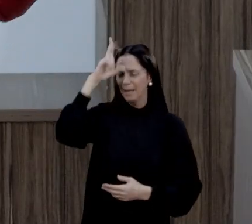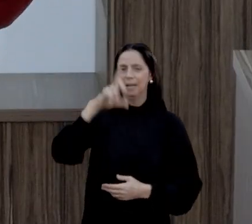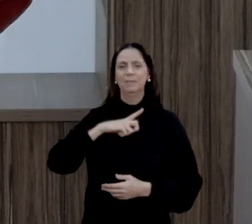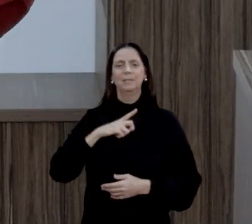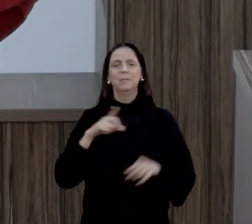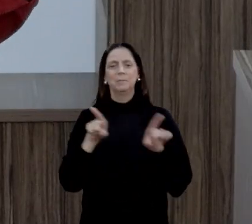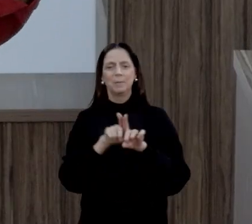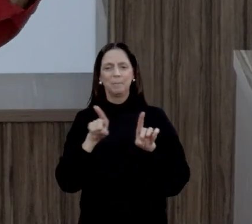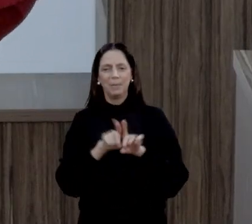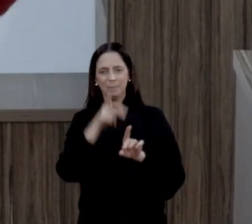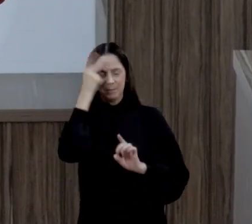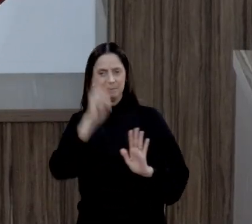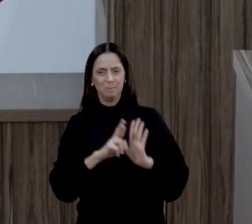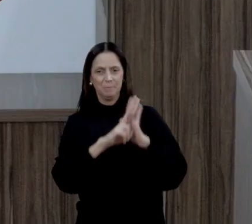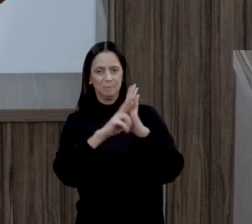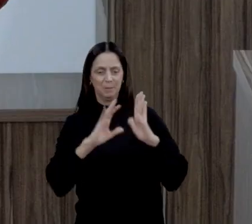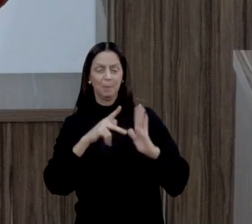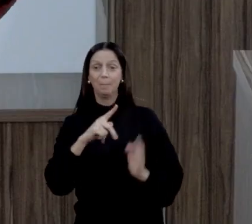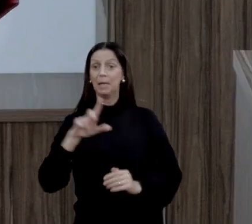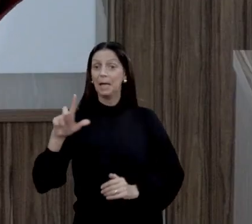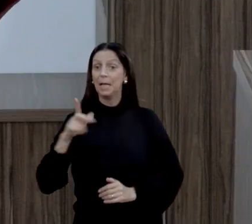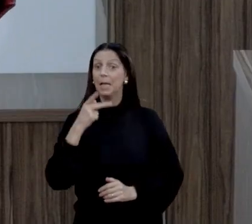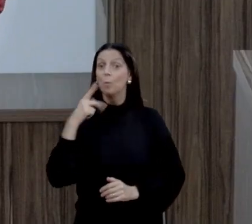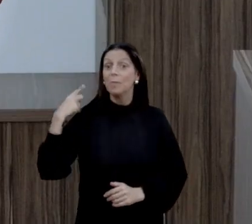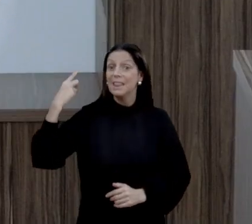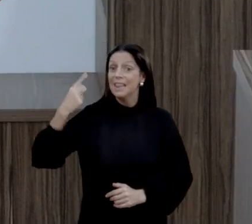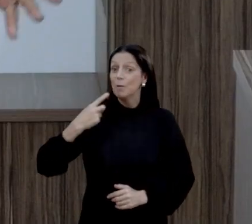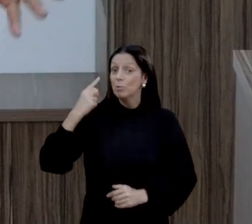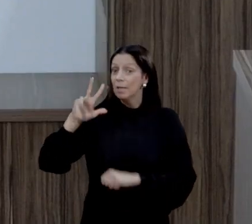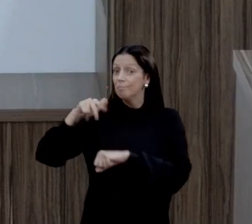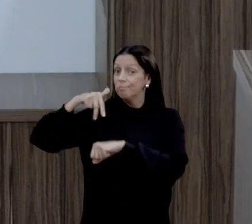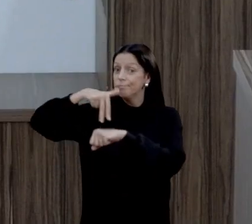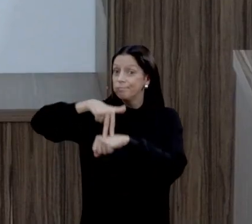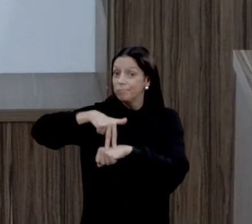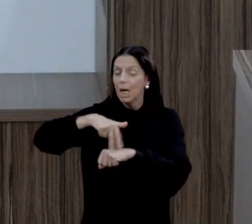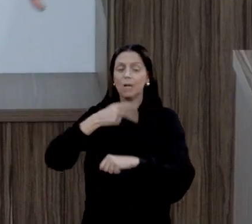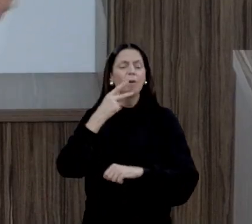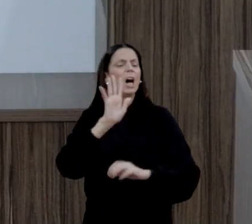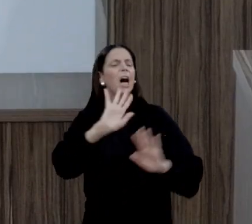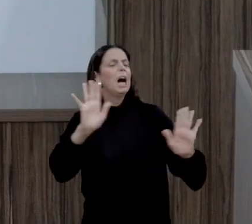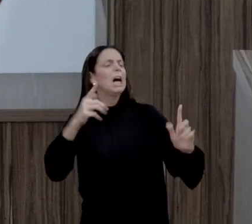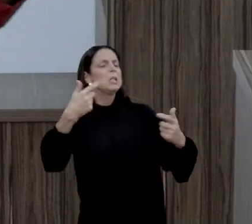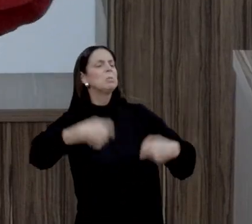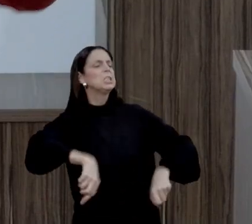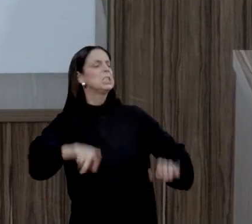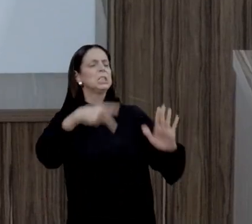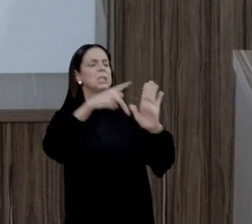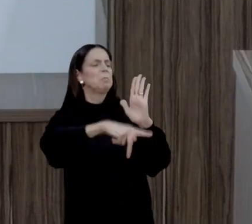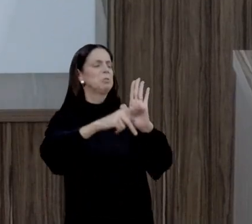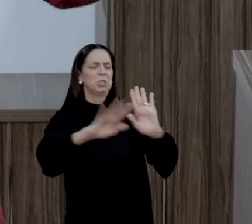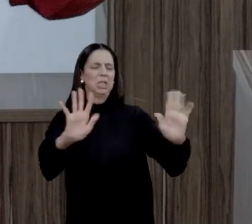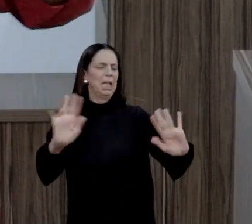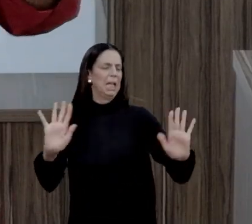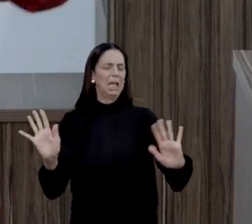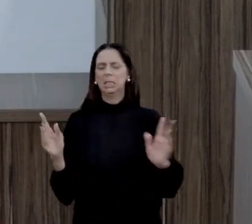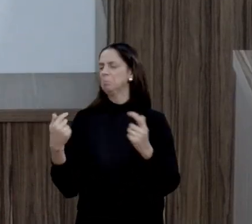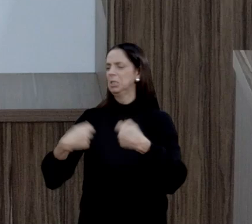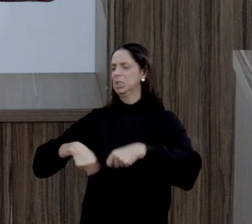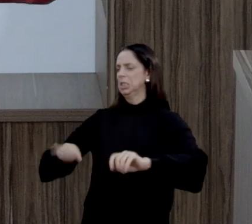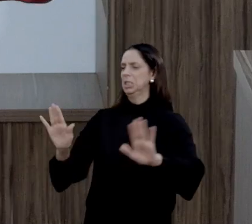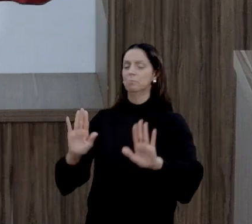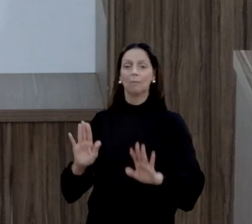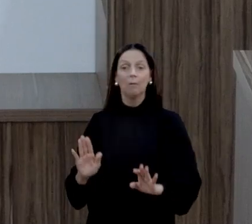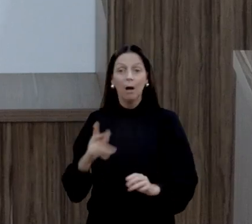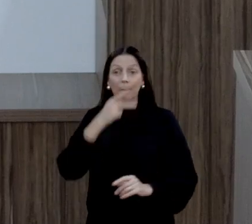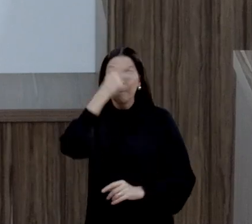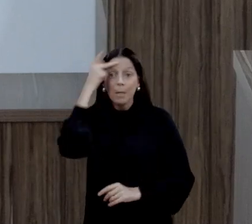falou que nem precisava de projeto. Olha só, um deputado que tem ciência que obra não sai sem projeto, lá falou, não precisa de projeto e tal. Todo mundo que esteve